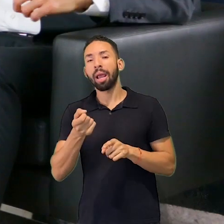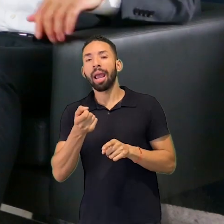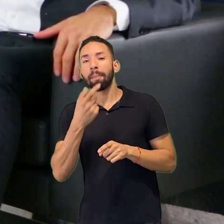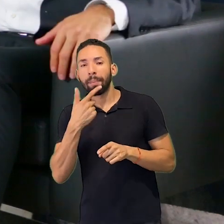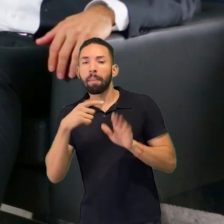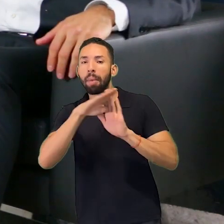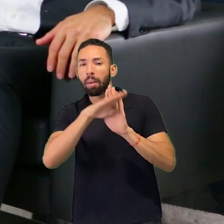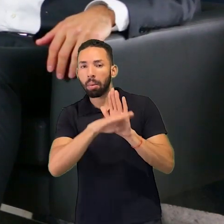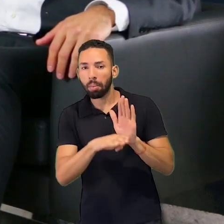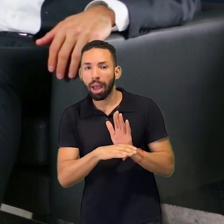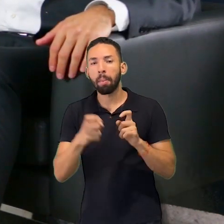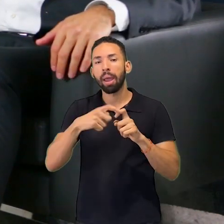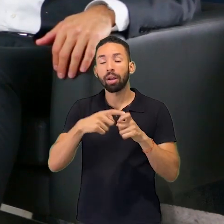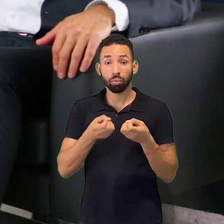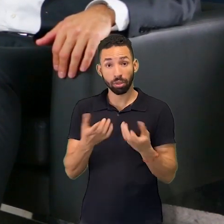do remédio,